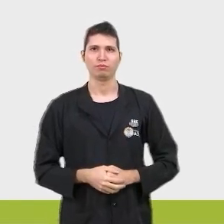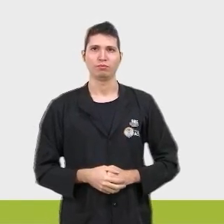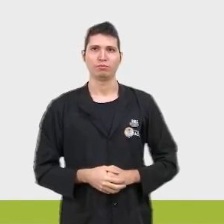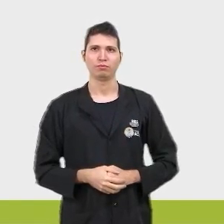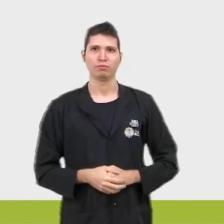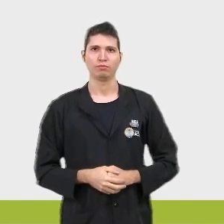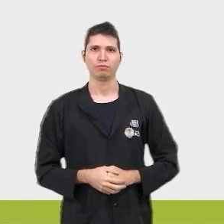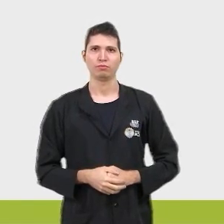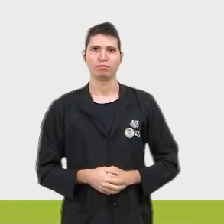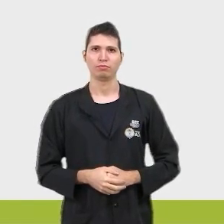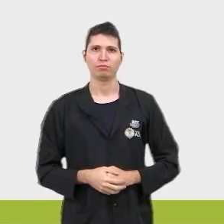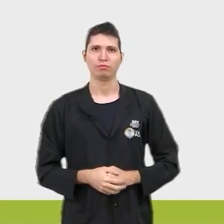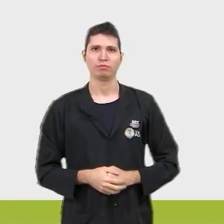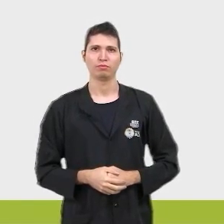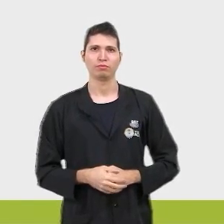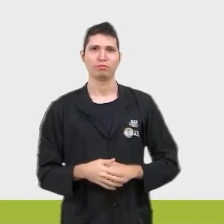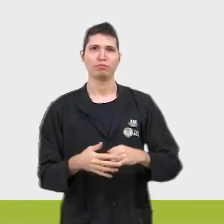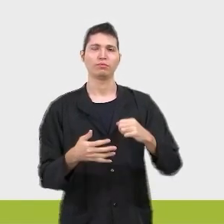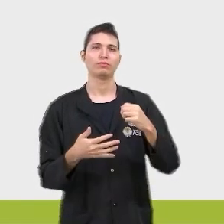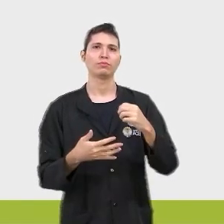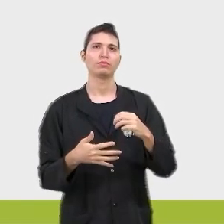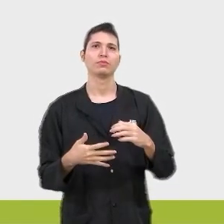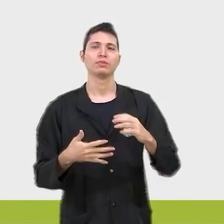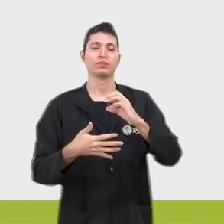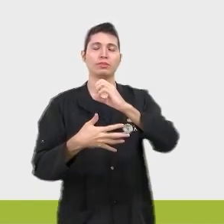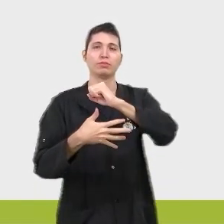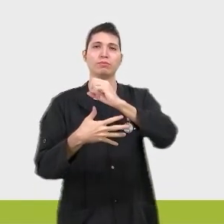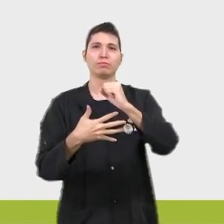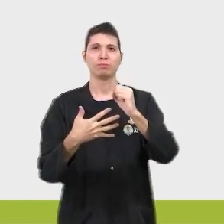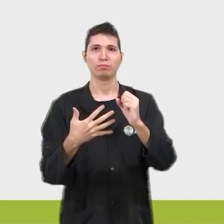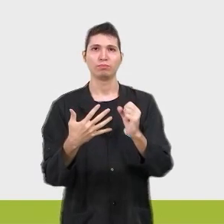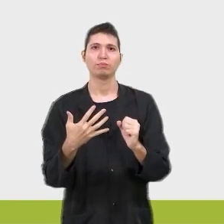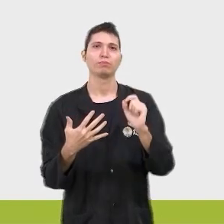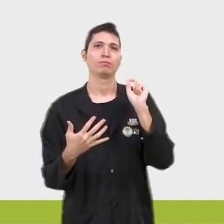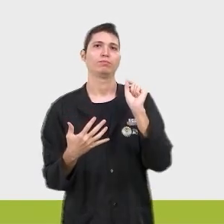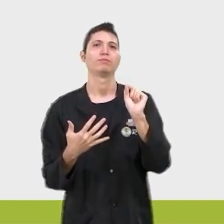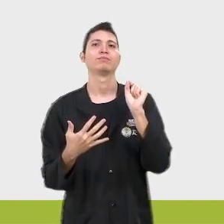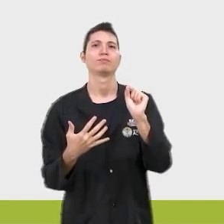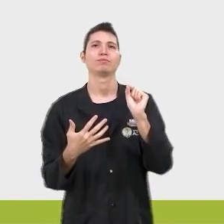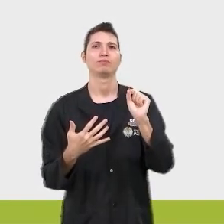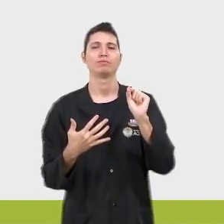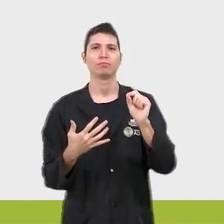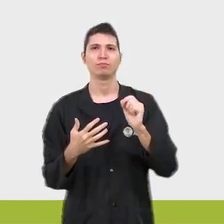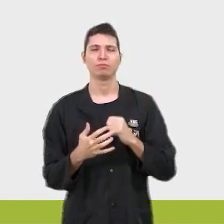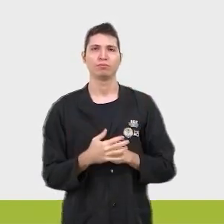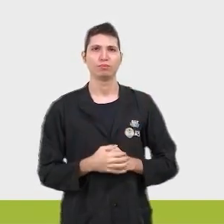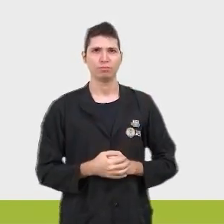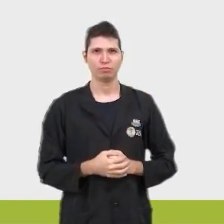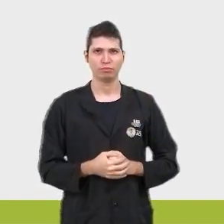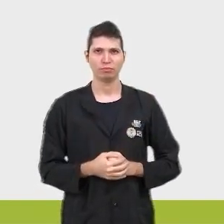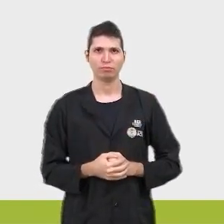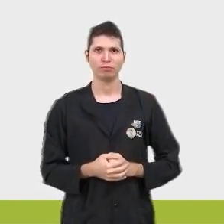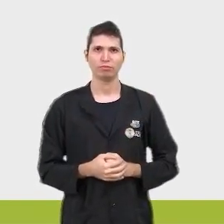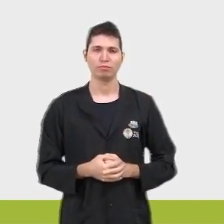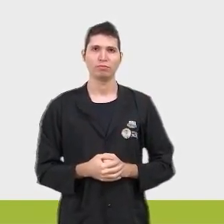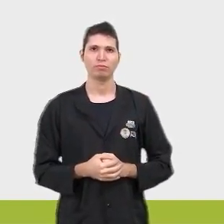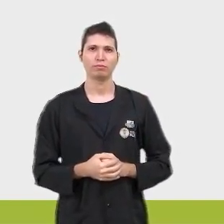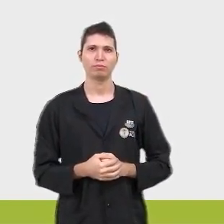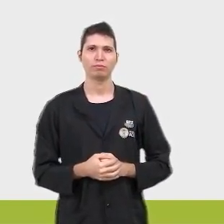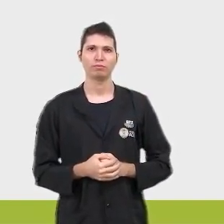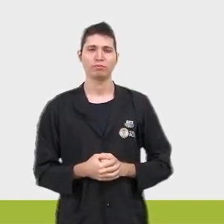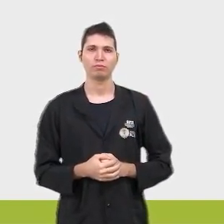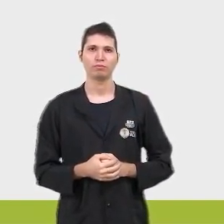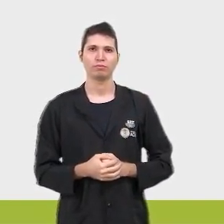Então, nós vamos falar aqui de cadeia alimentar. O que é a cadeia alimentar? É a indicação do fluxo de